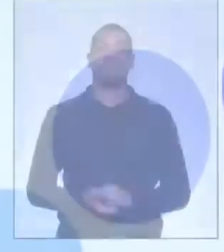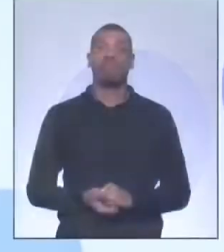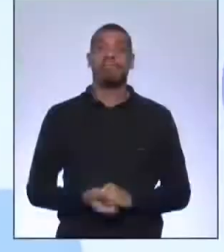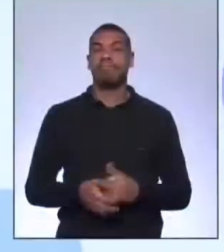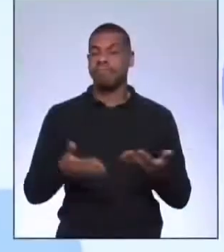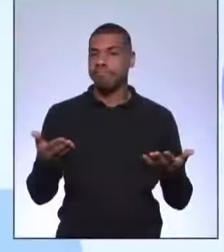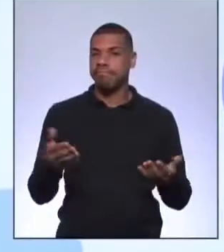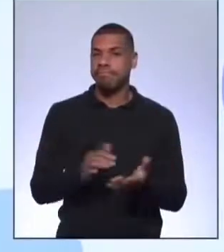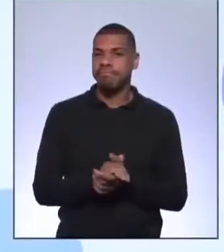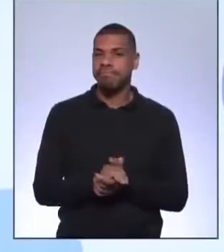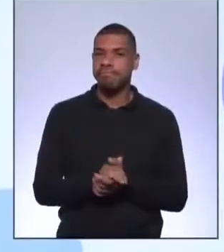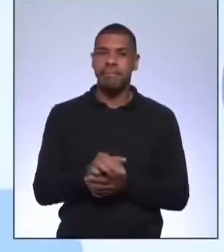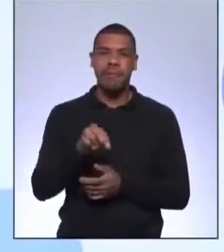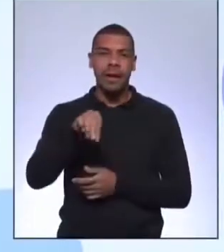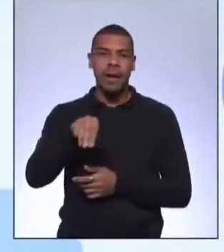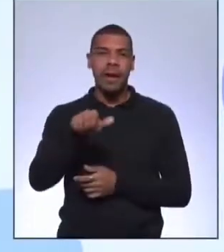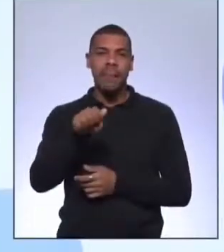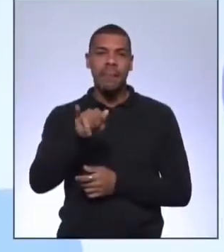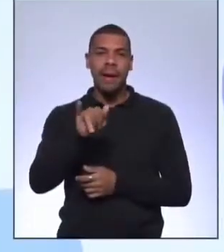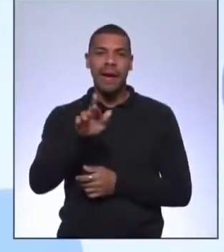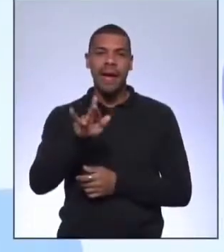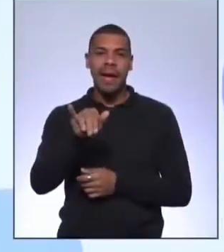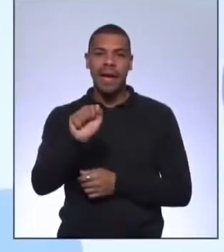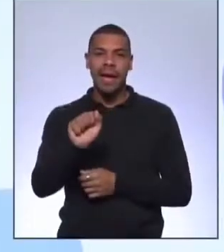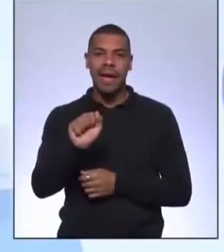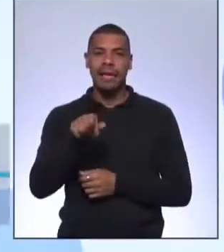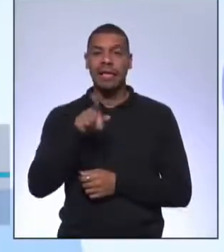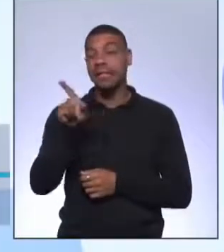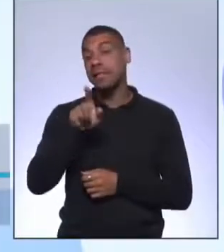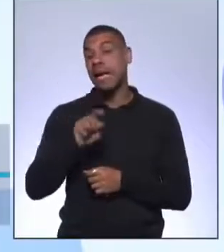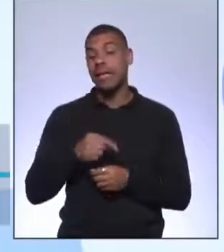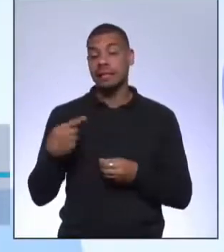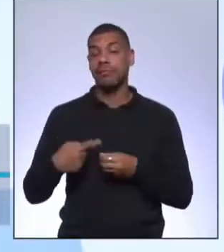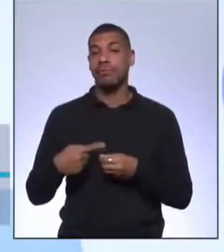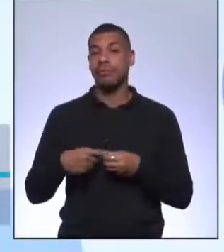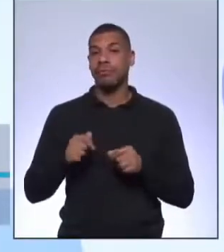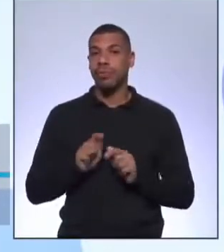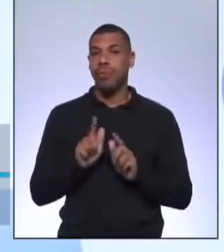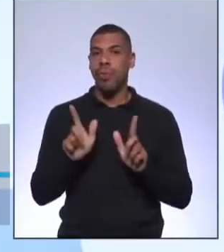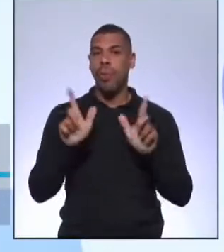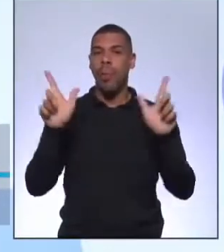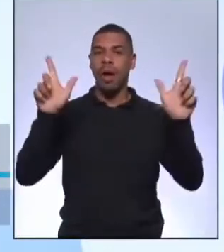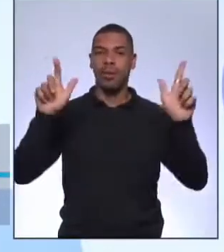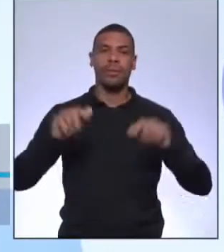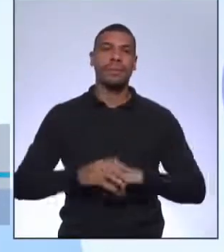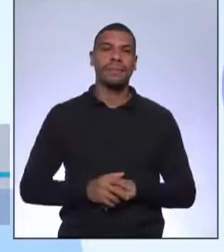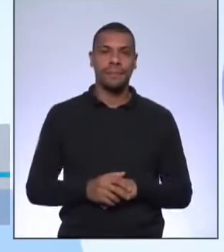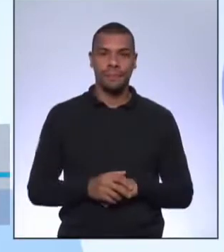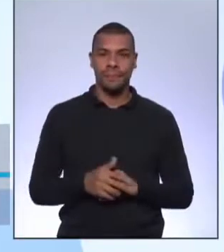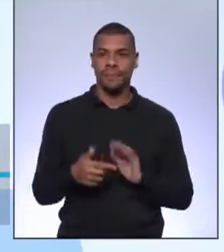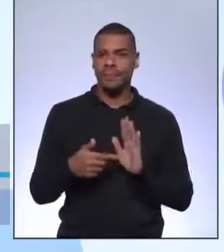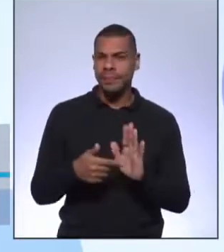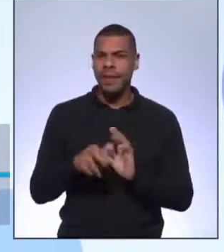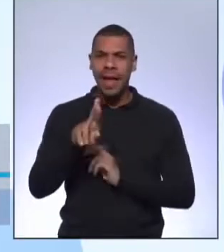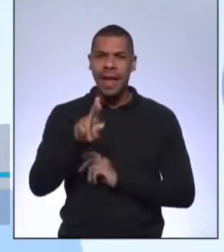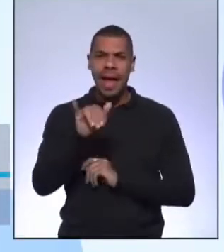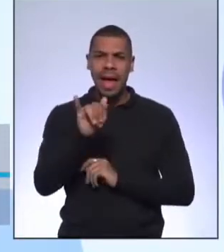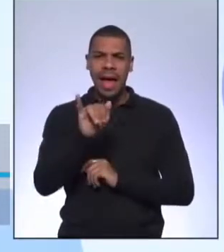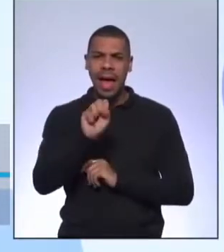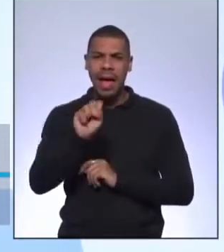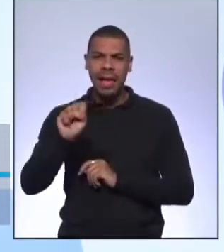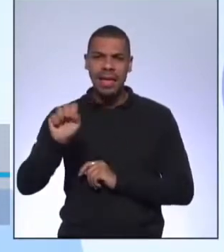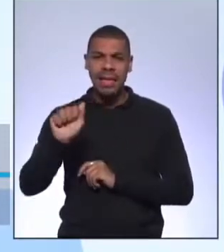Salve aí para Maiara, escreveu de Guarulhos, está na Mata Atlântica. A mesma coisa Perfeito. escreveu também a Raíssa, Mata Atlântica,